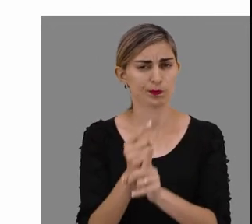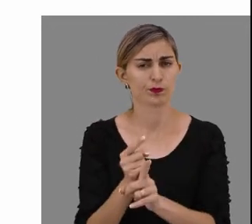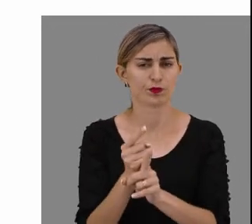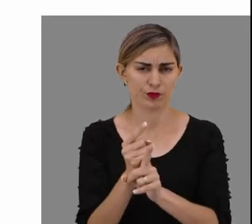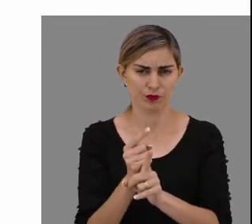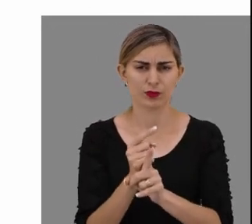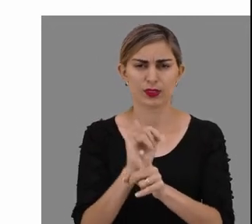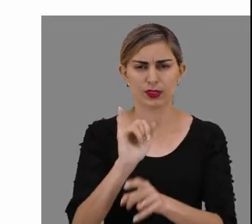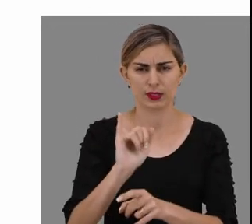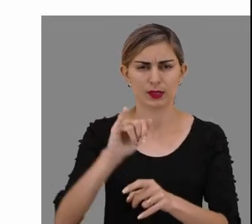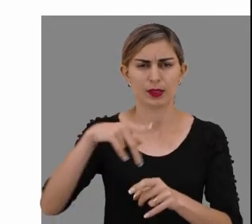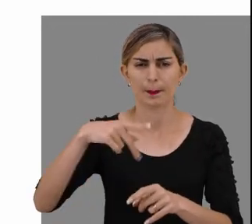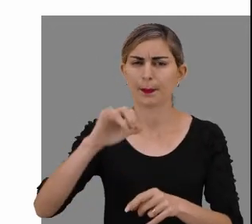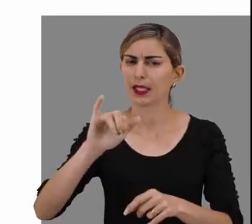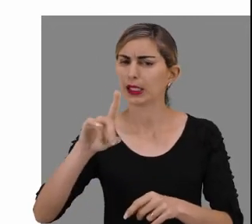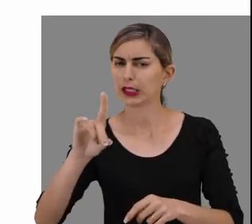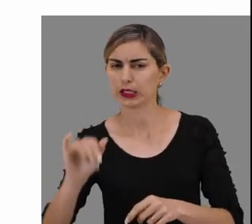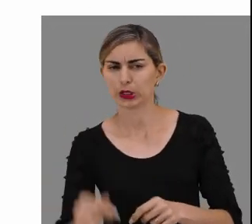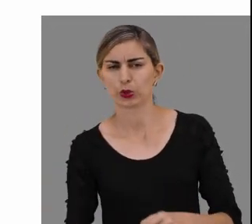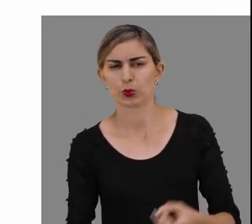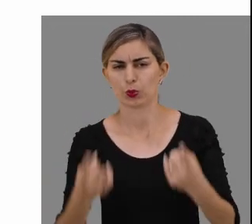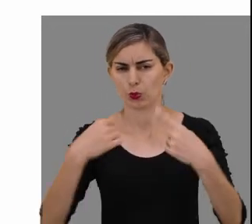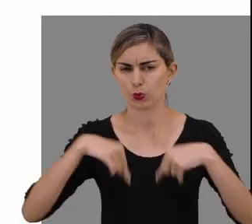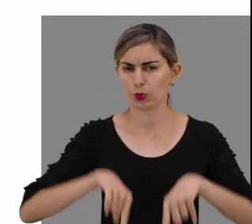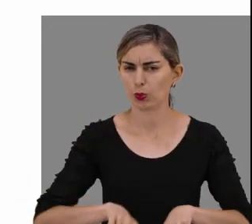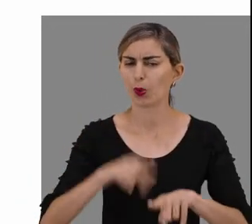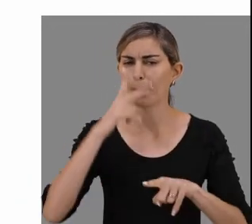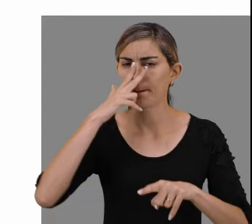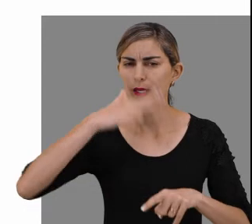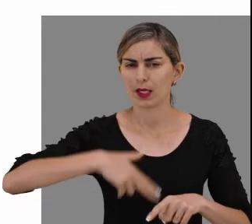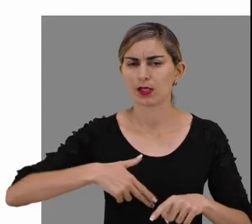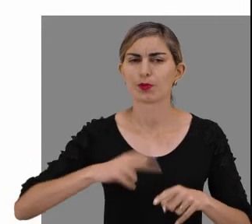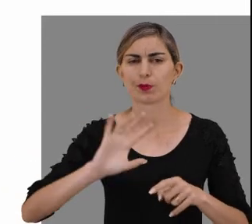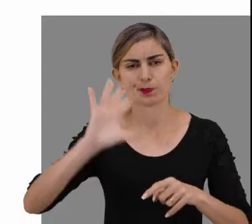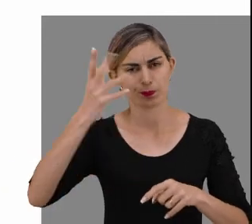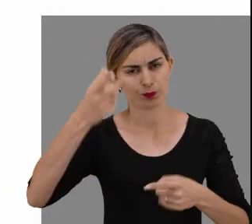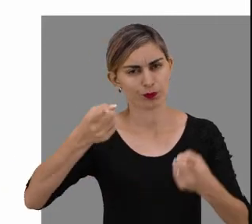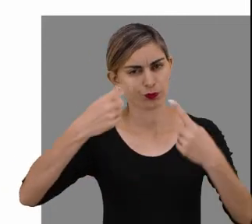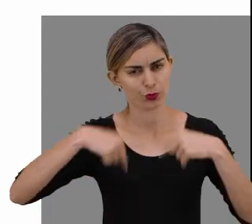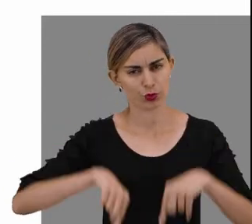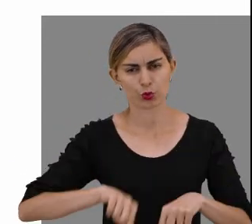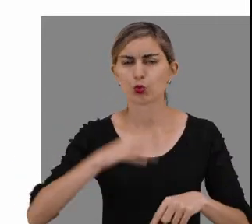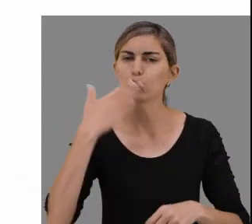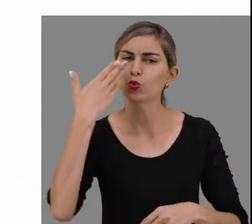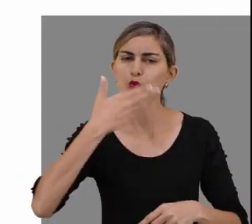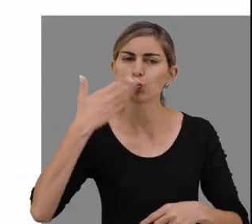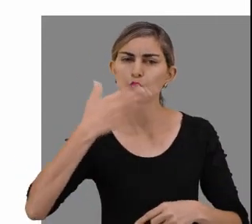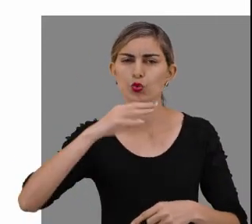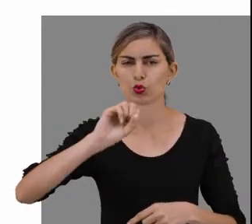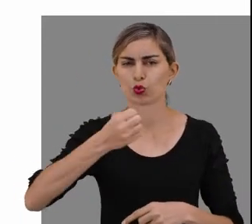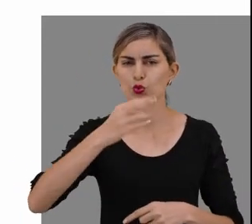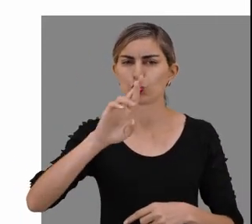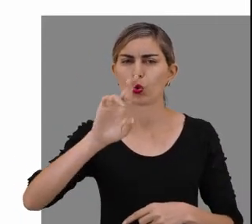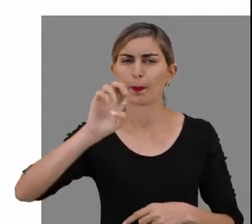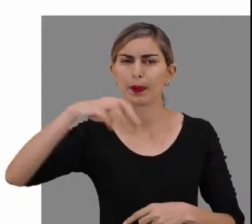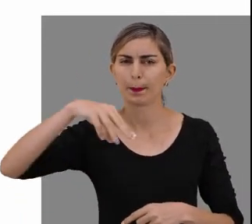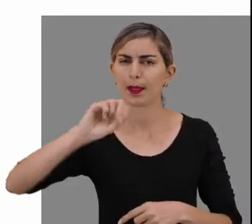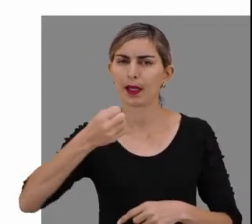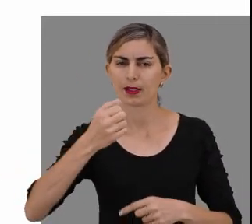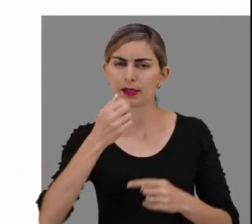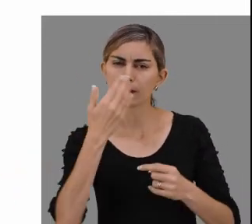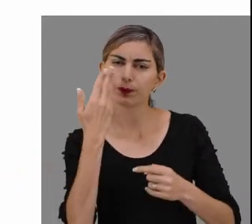a identificação da interface e pedido. O mesmo ocorre com a nossa classe sobremesa, na qual